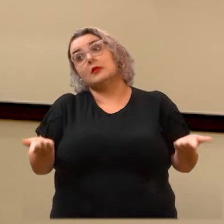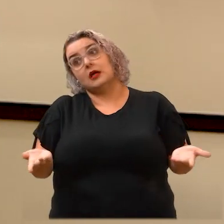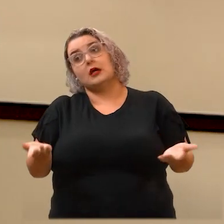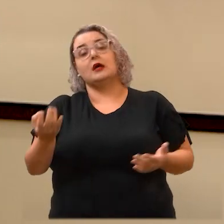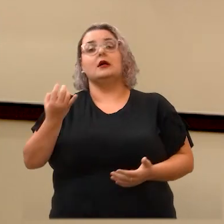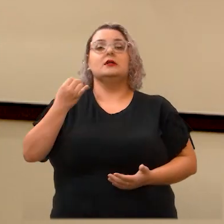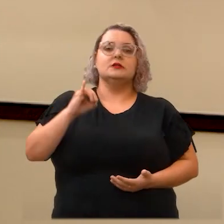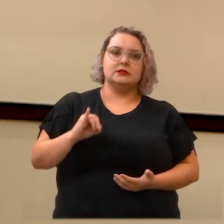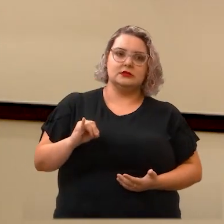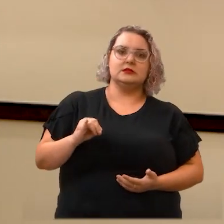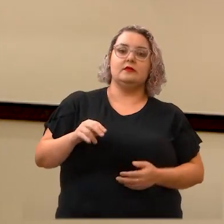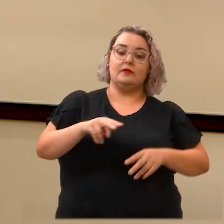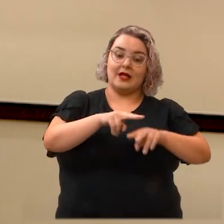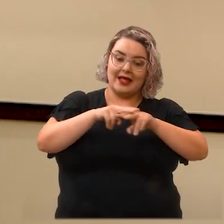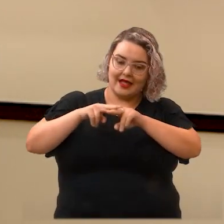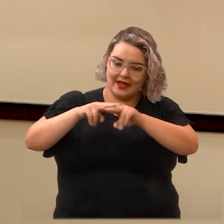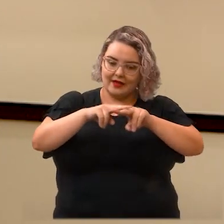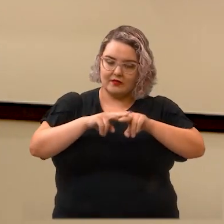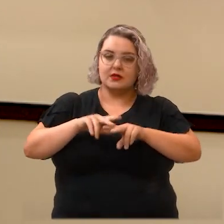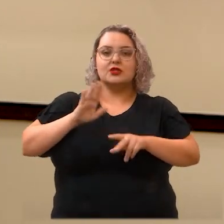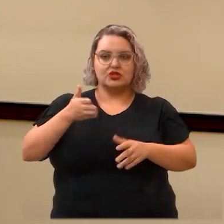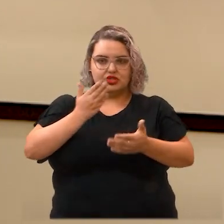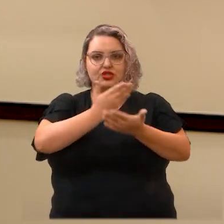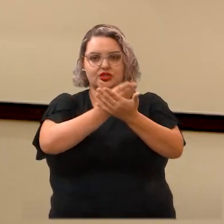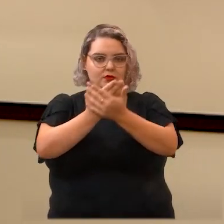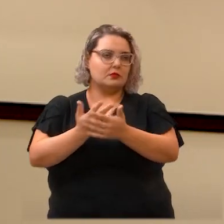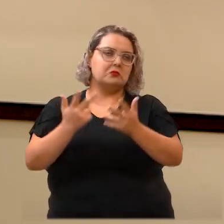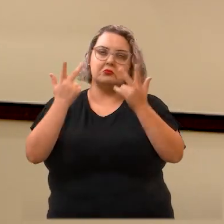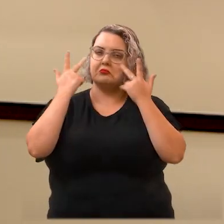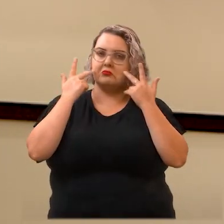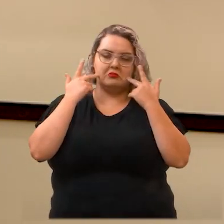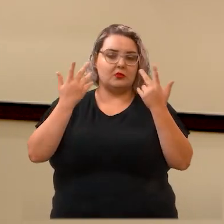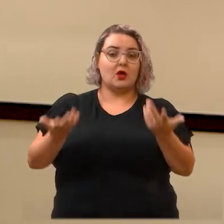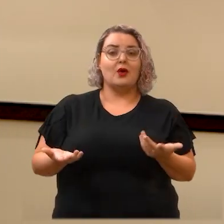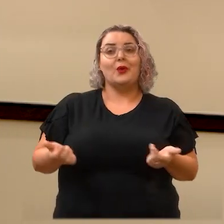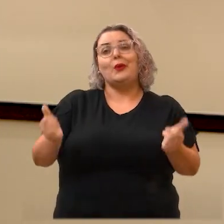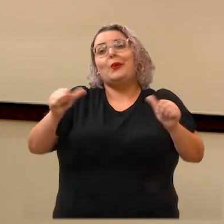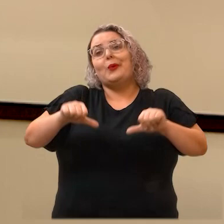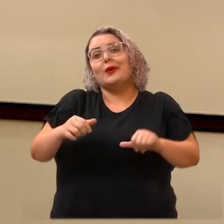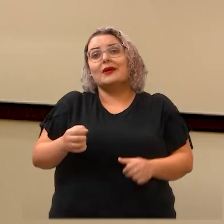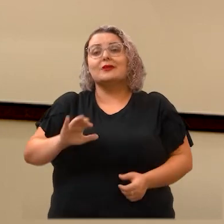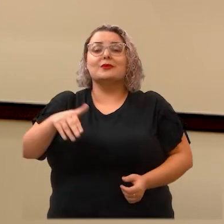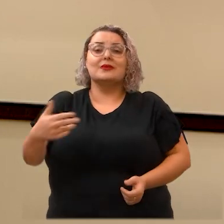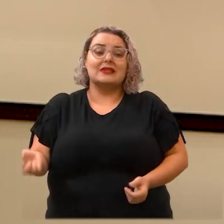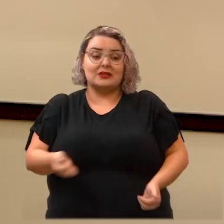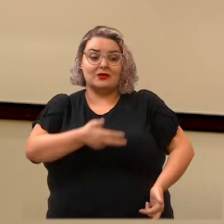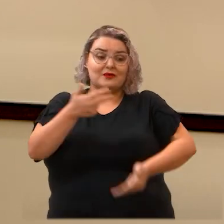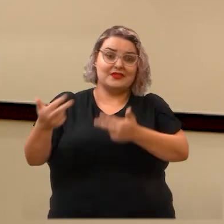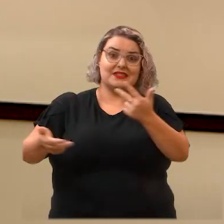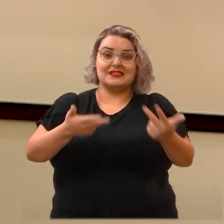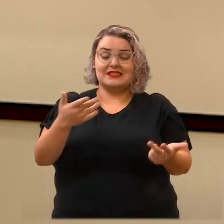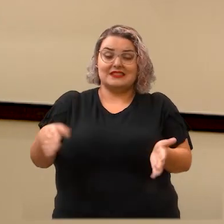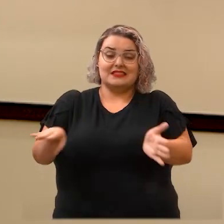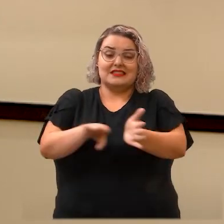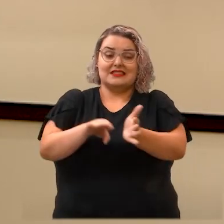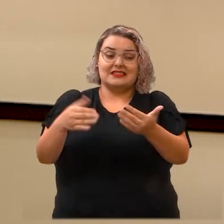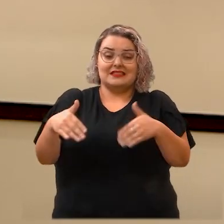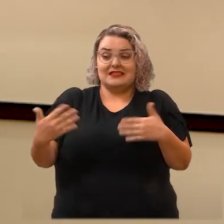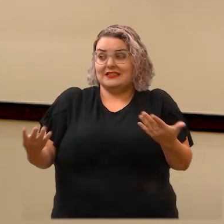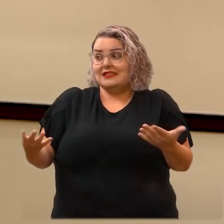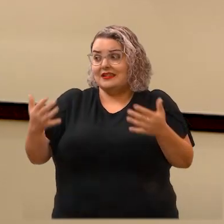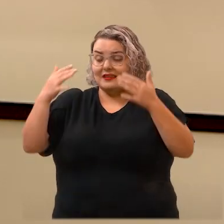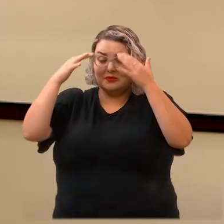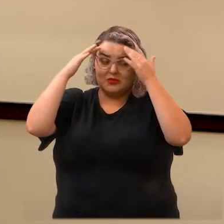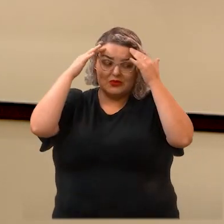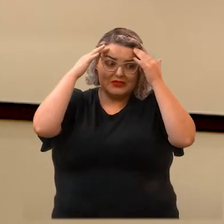mas se você está fazendo revisões Você já estudou aquilo tranquilo o ruim quando é uma novidade você chega lá na prova